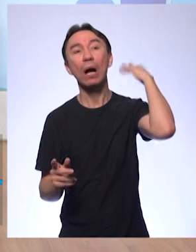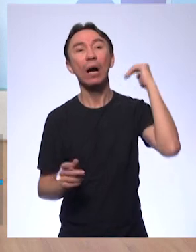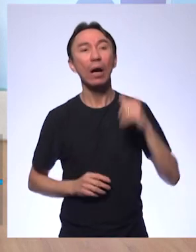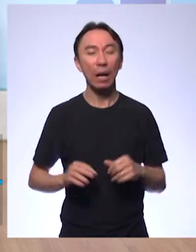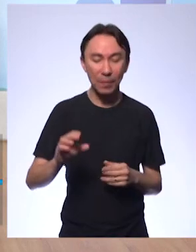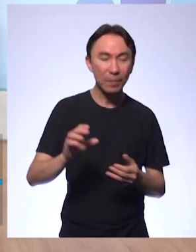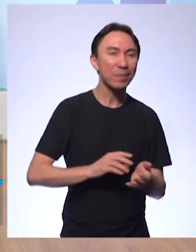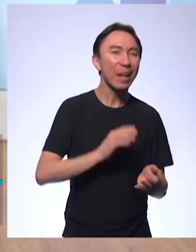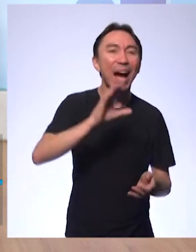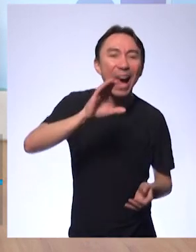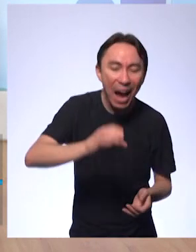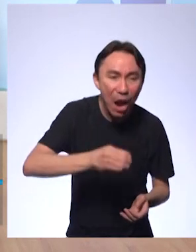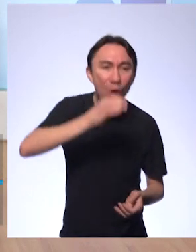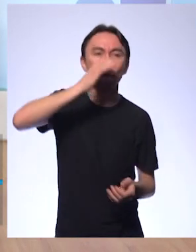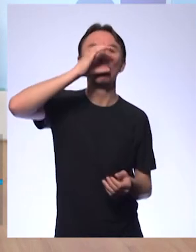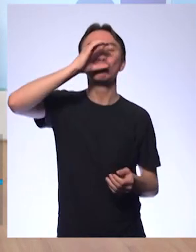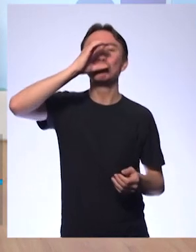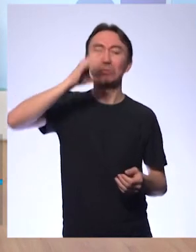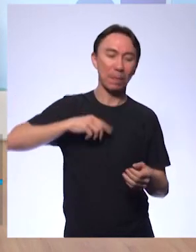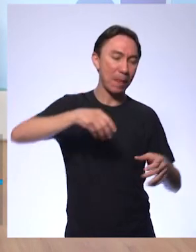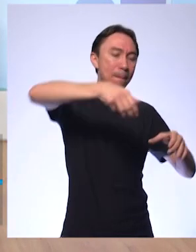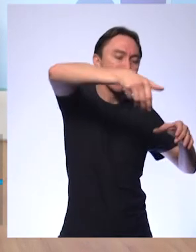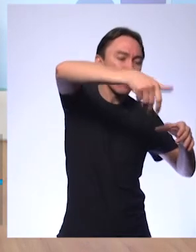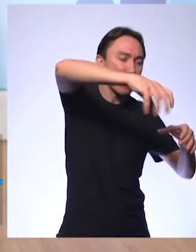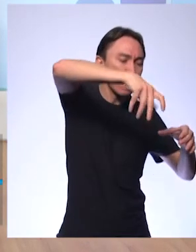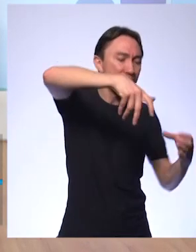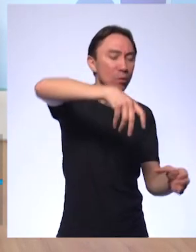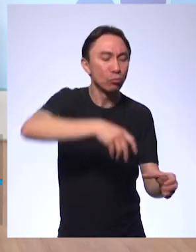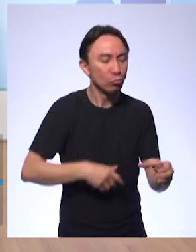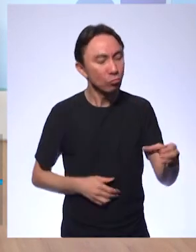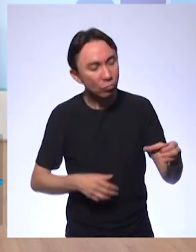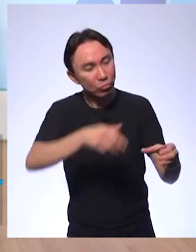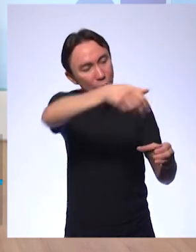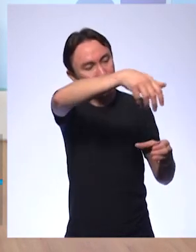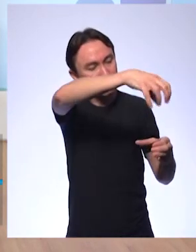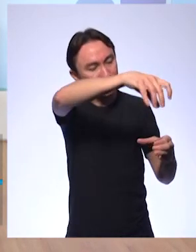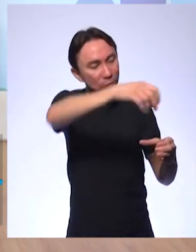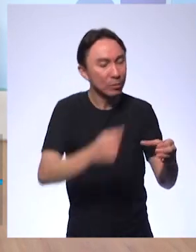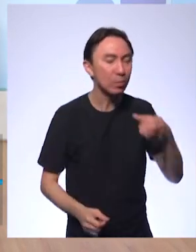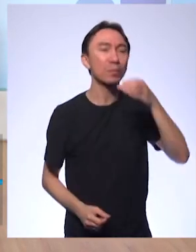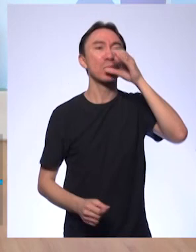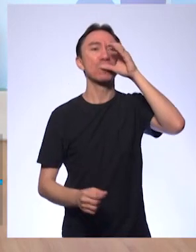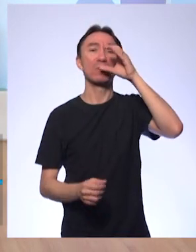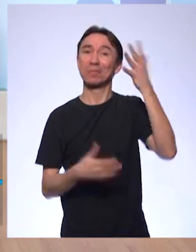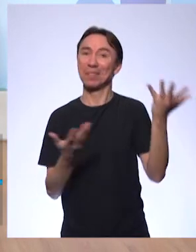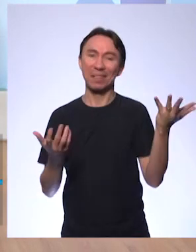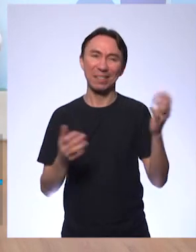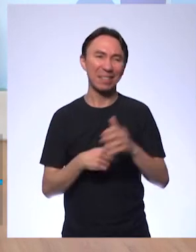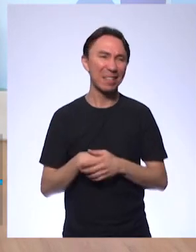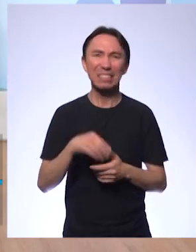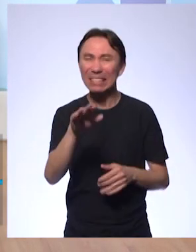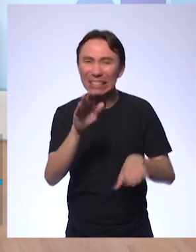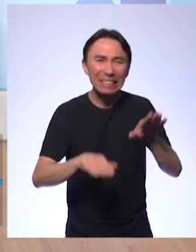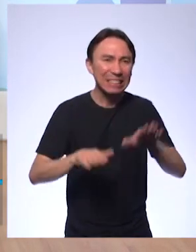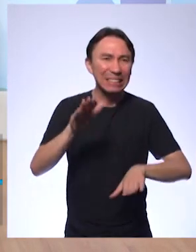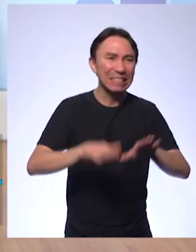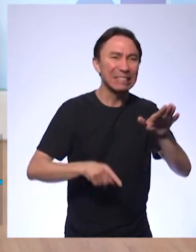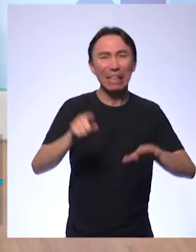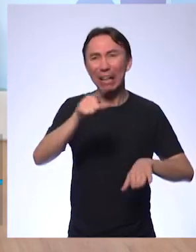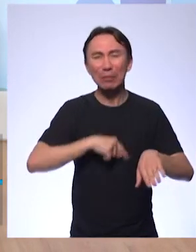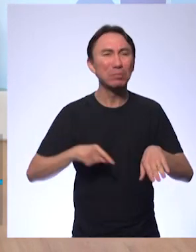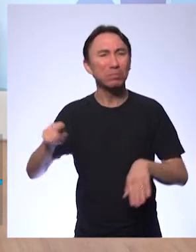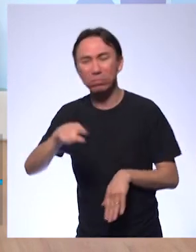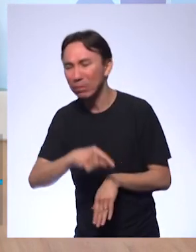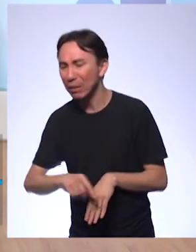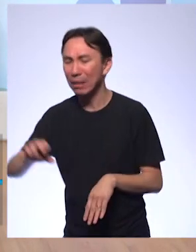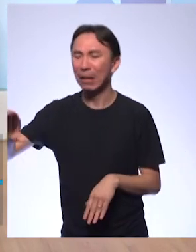água de torneira, até de bar, né? Tava lá com uma sede. Bom nem comentar. Passava lá no bar, né, de jogar aquela sede danada. Mas eu